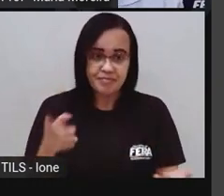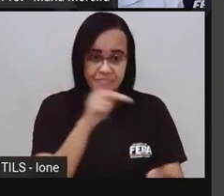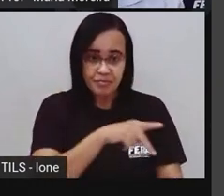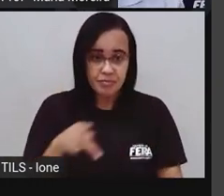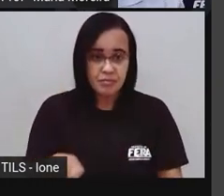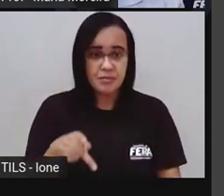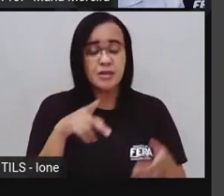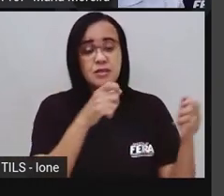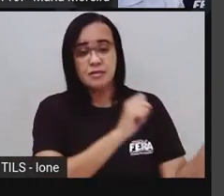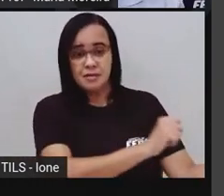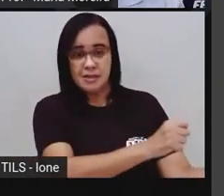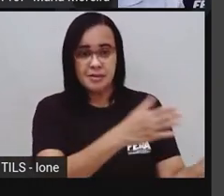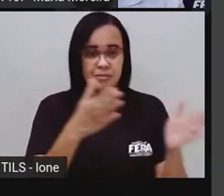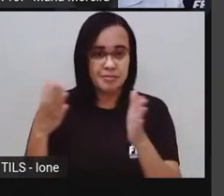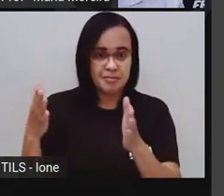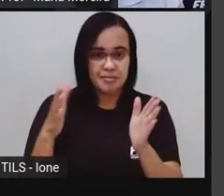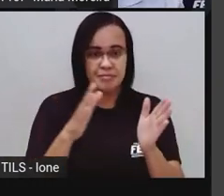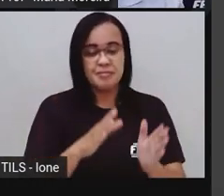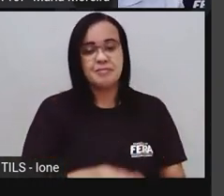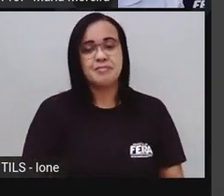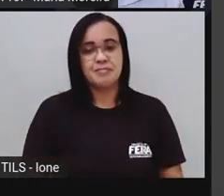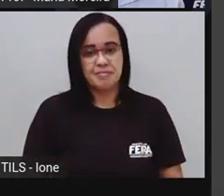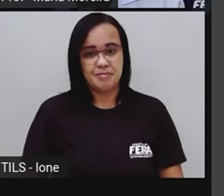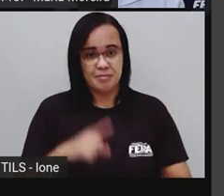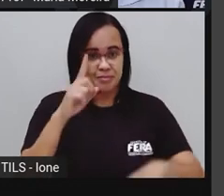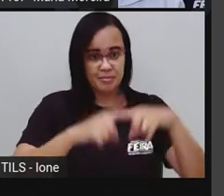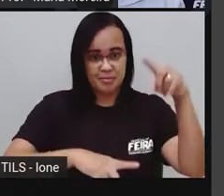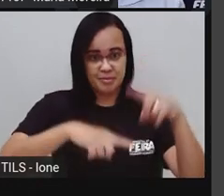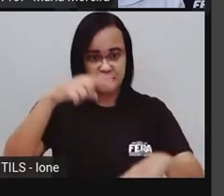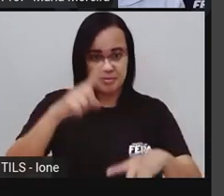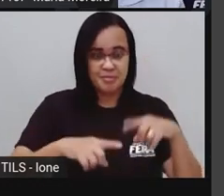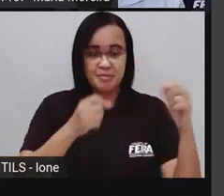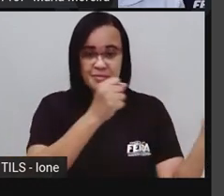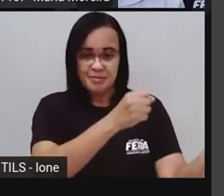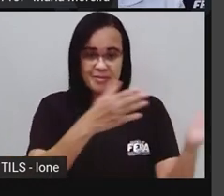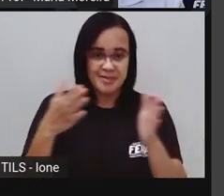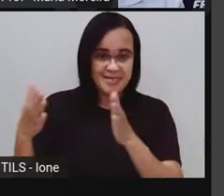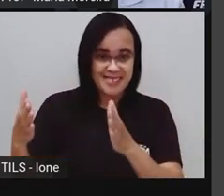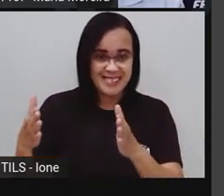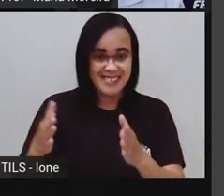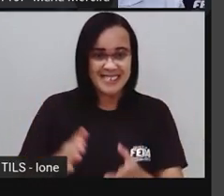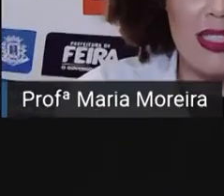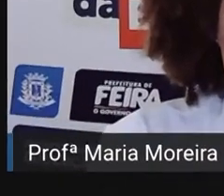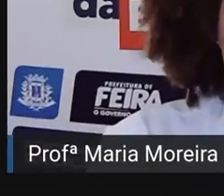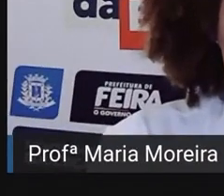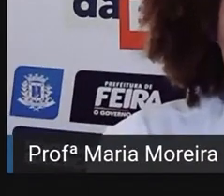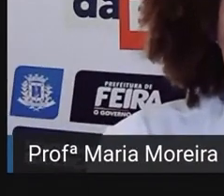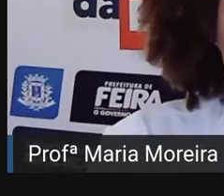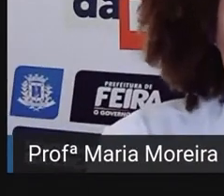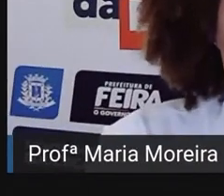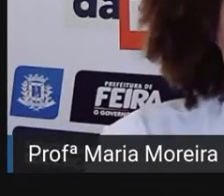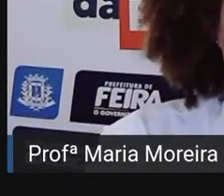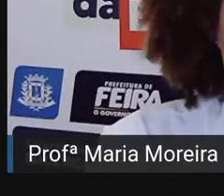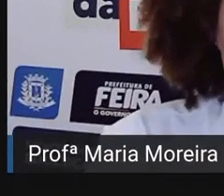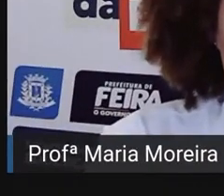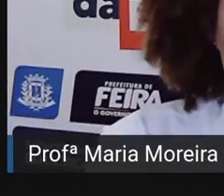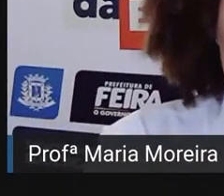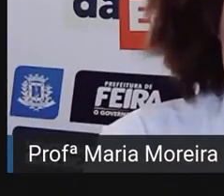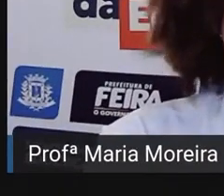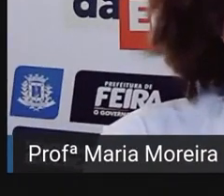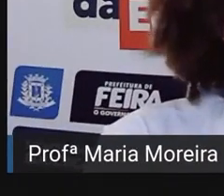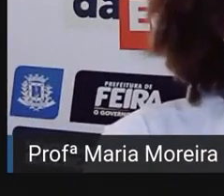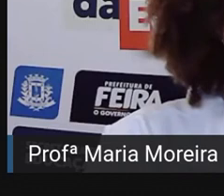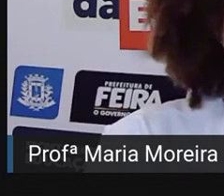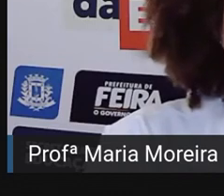essa a letra da própria esse oi oi esse material chega é engraçado né Mas vamos lá Parei